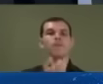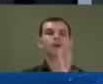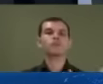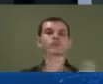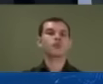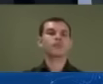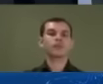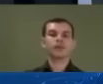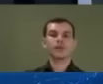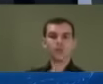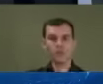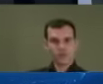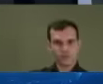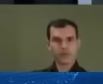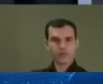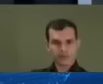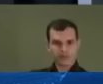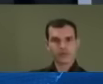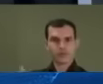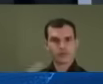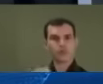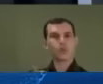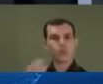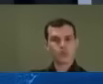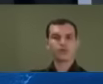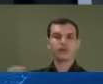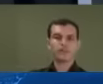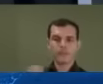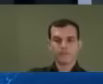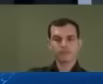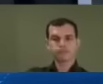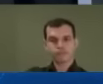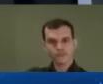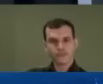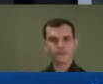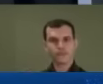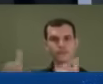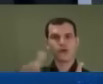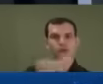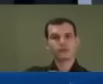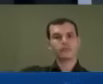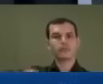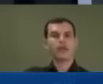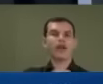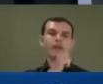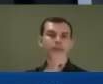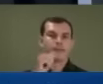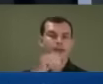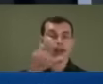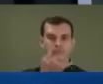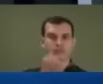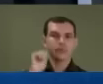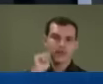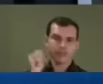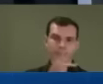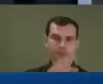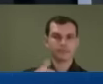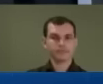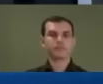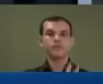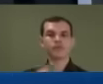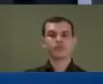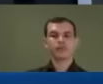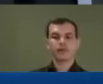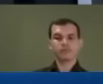das obras do governo do presidente Lula para o Amapá. O conjunto das obras anunciadas no programa de aceleração do crescimento são